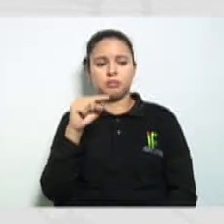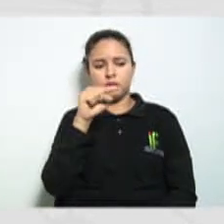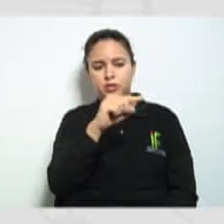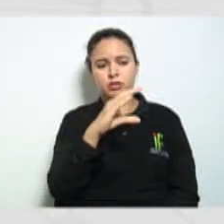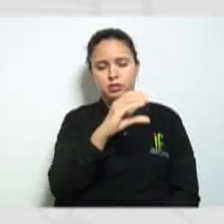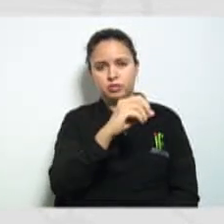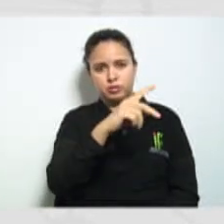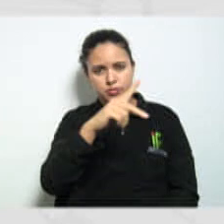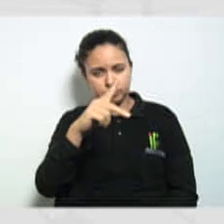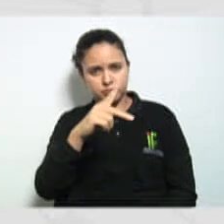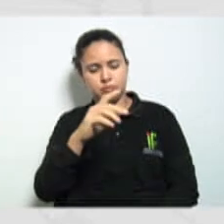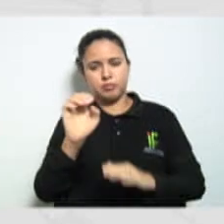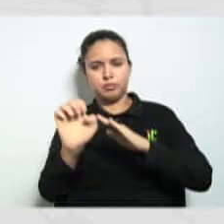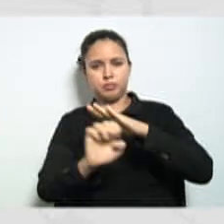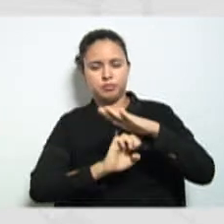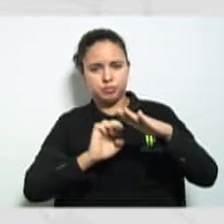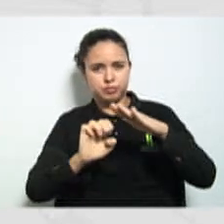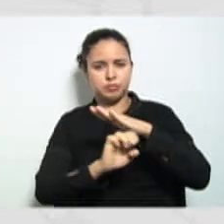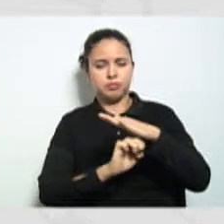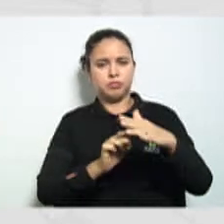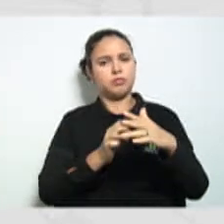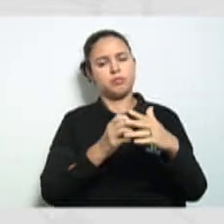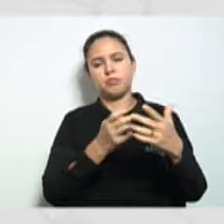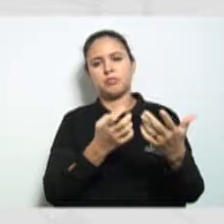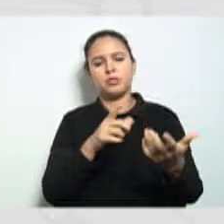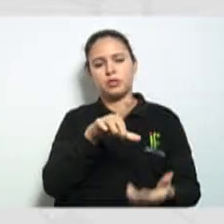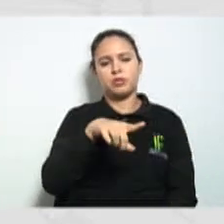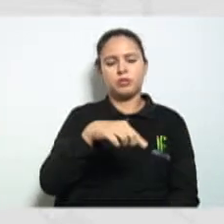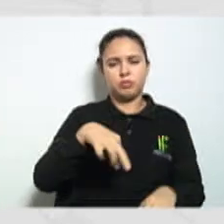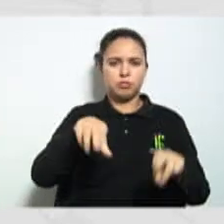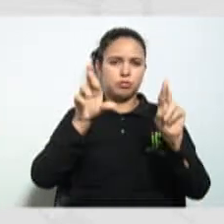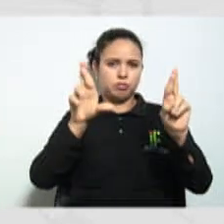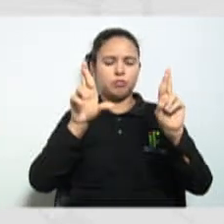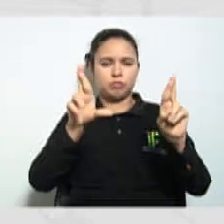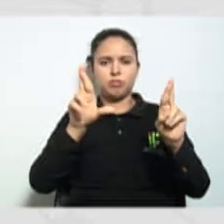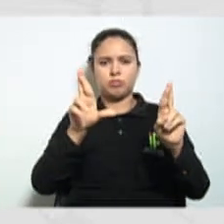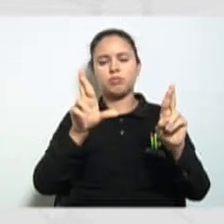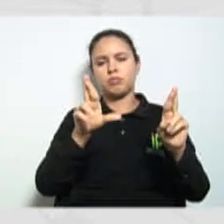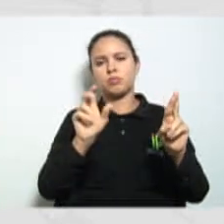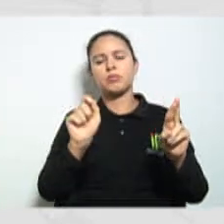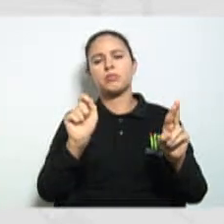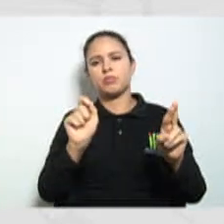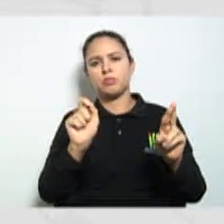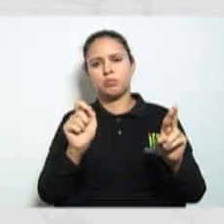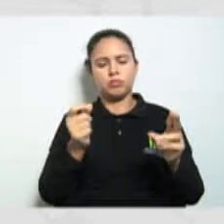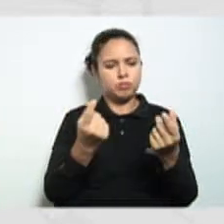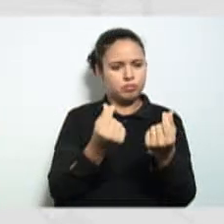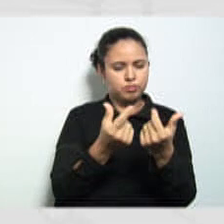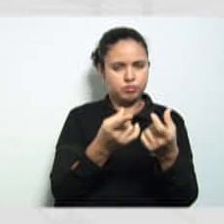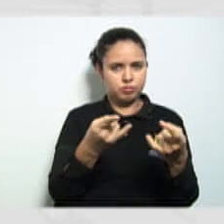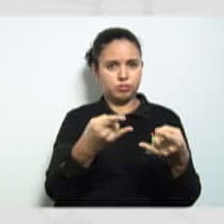que são optantes pelo lucro real. Então, lucro real, nós temos o ramo de